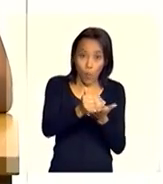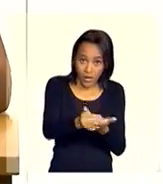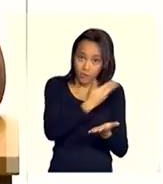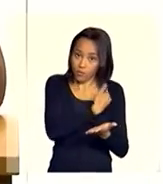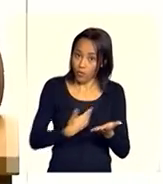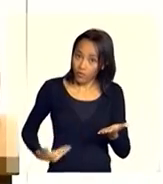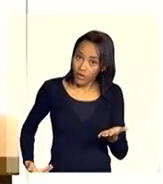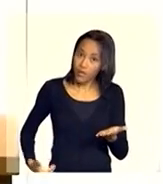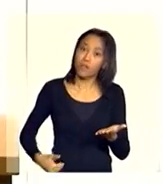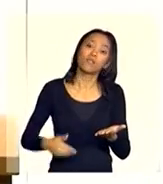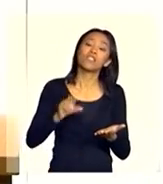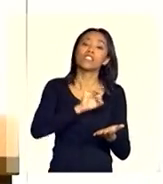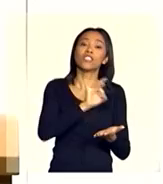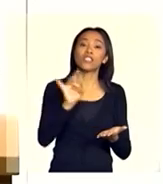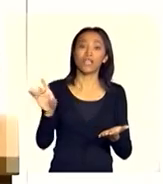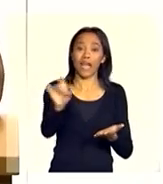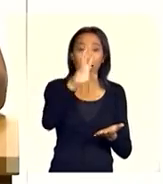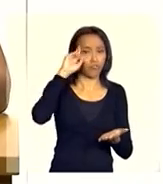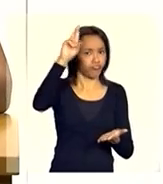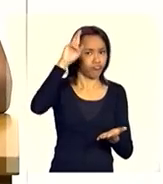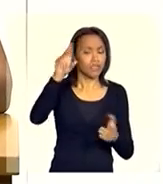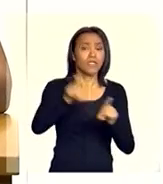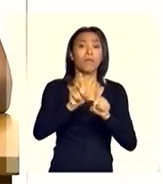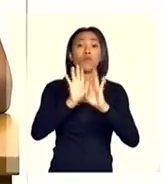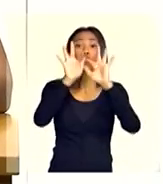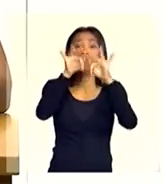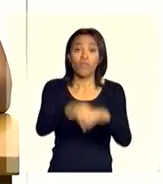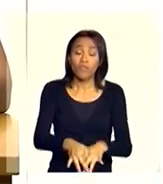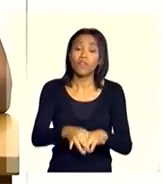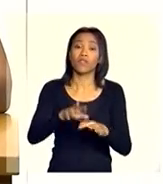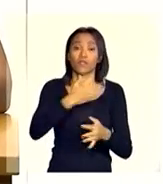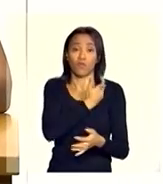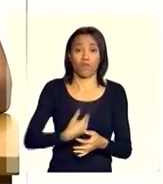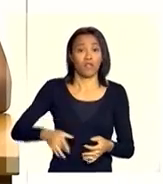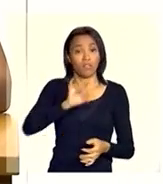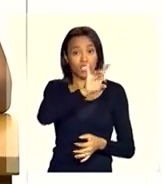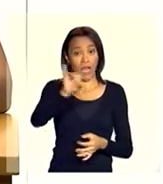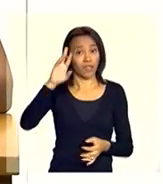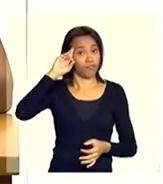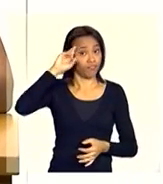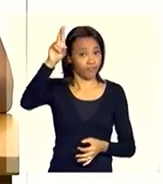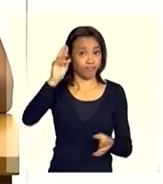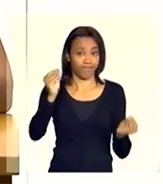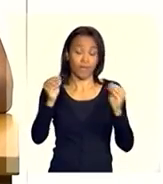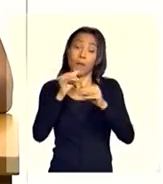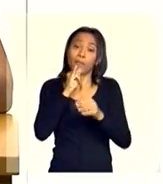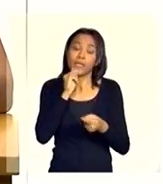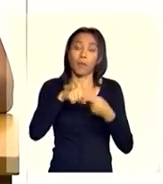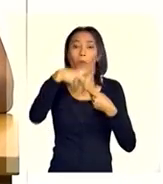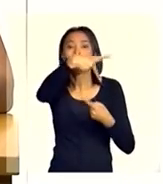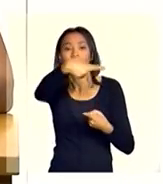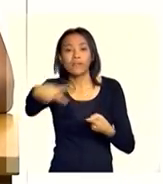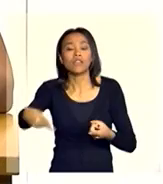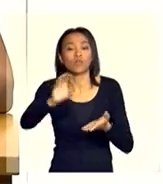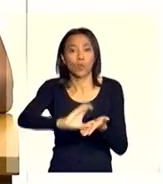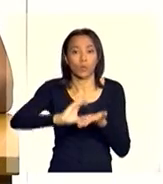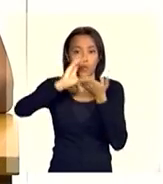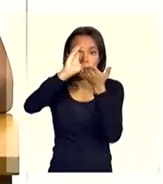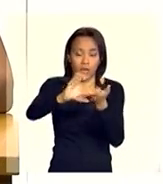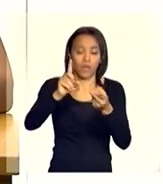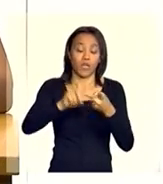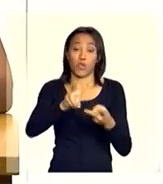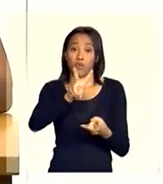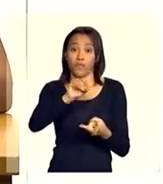todos né a gente destaca secretário e os outros cargos como por exemplo presidente de conselho vice-presidente algum